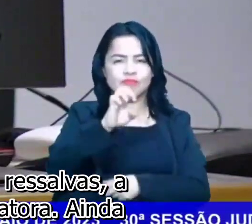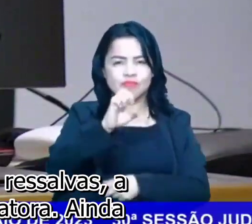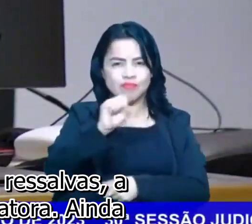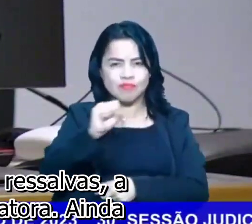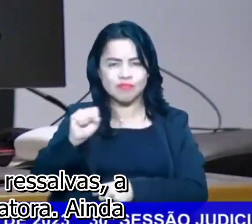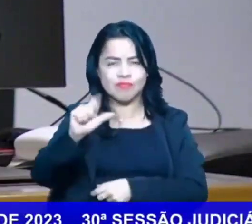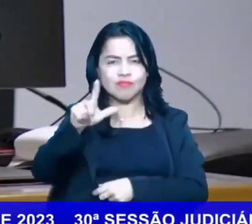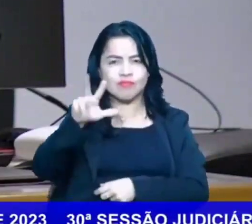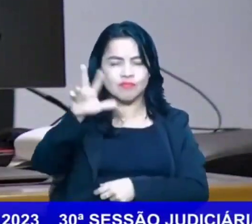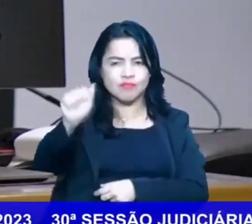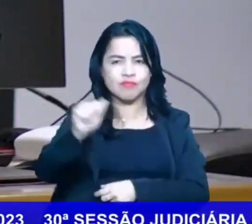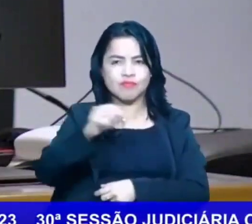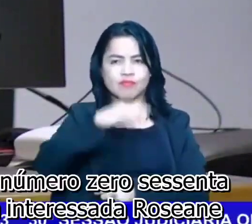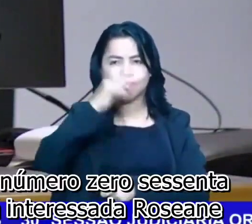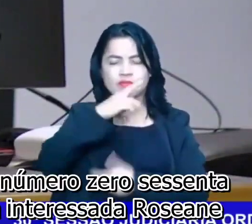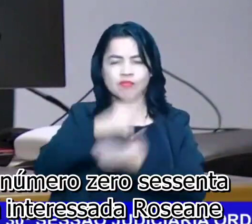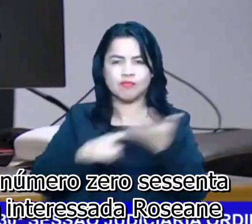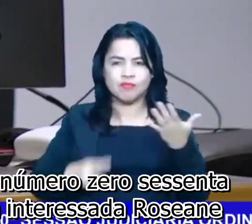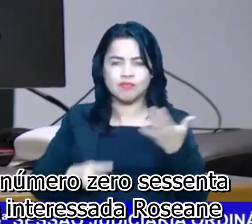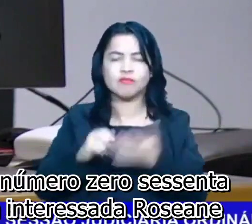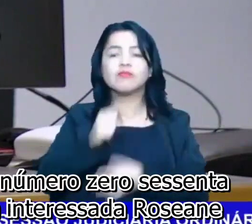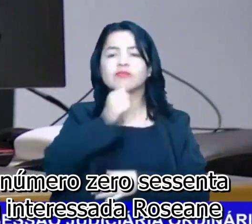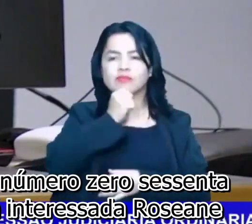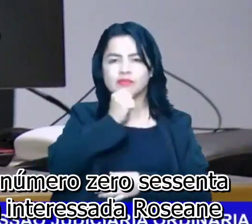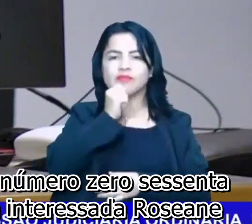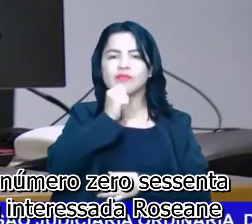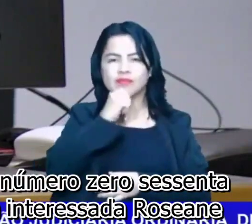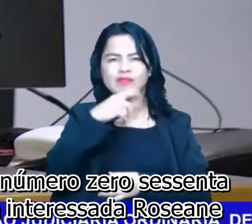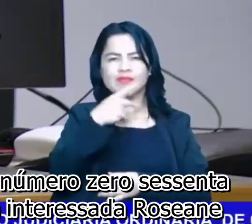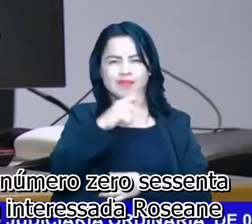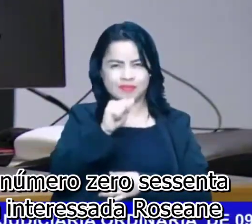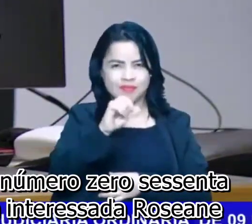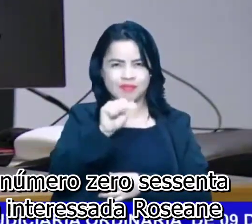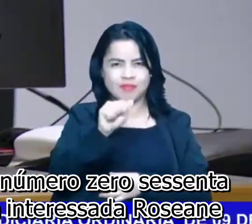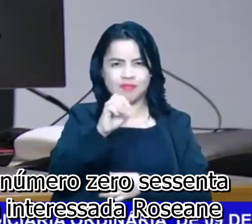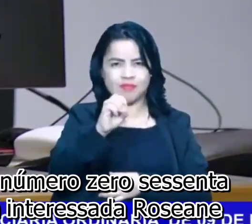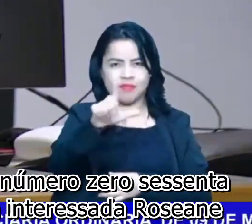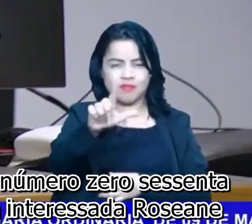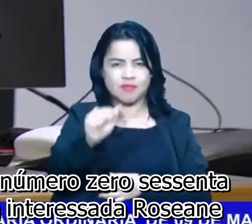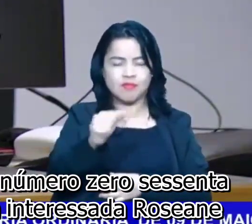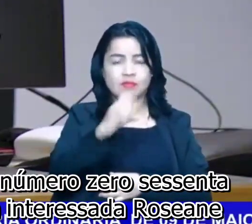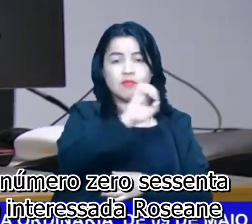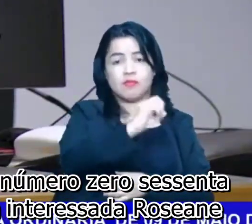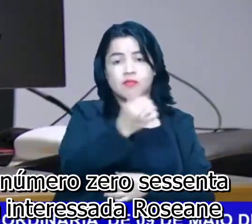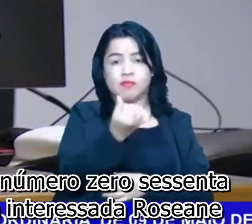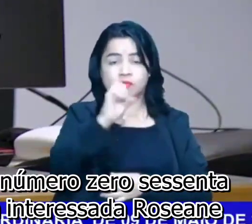proferido pela relatora. E ainda a doutora Paola, a prestação de contas, item 4 da pauta, número